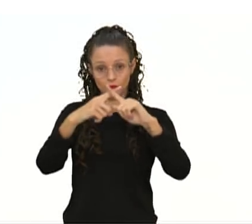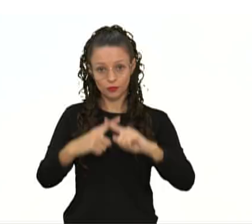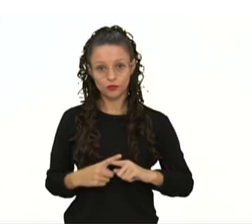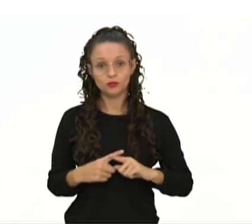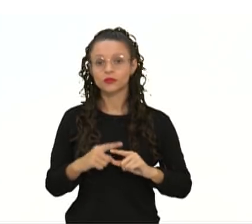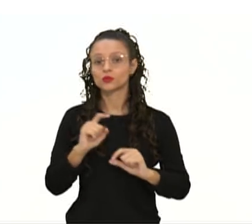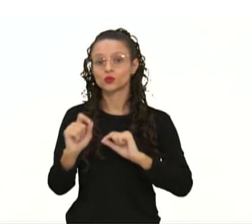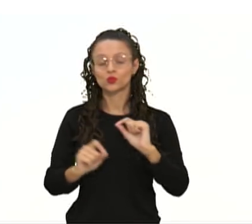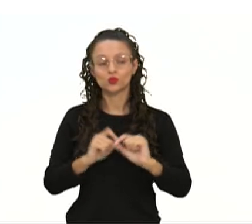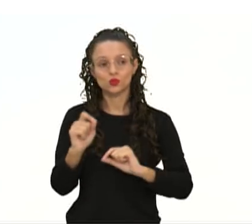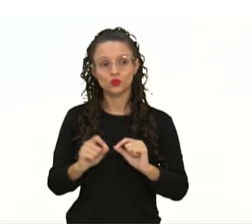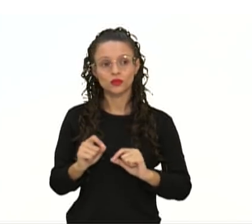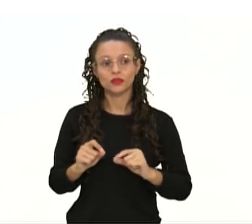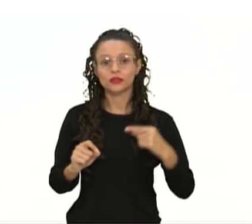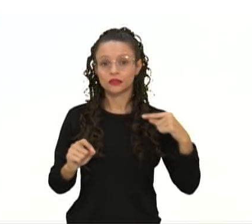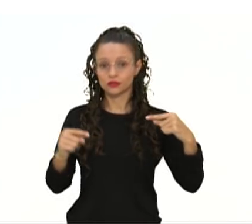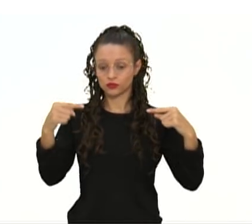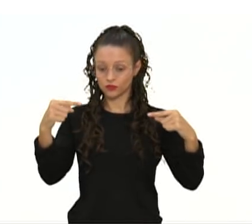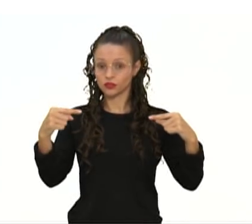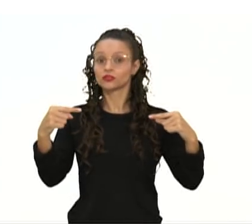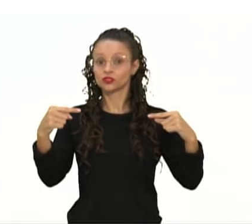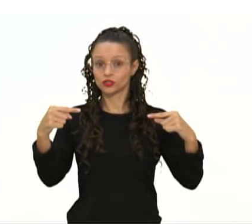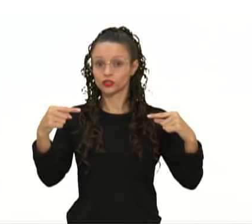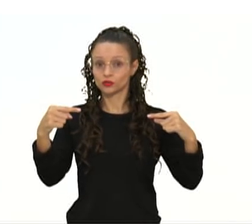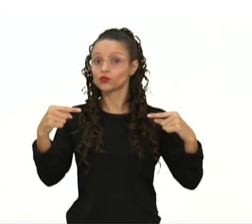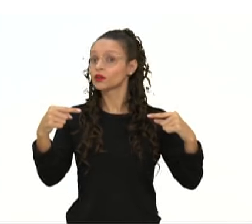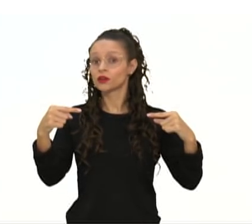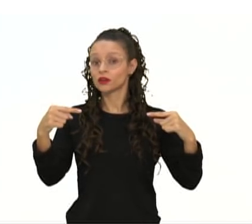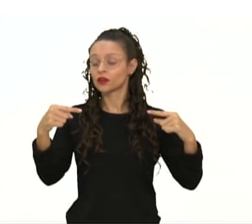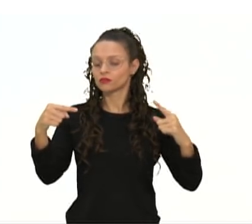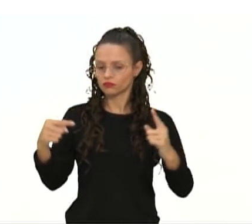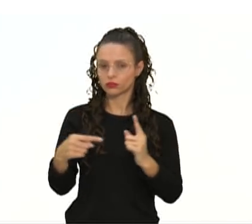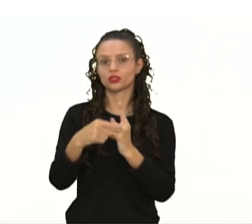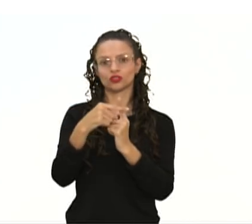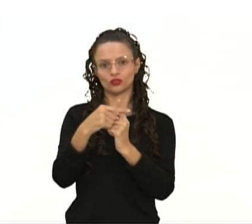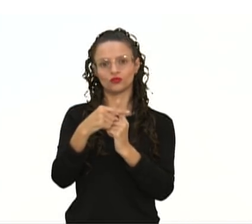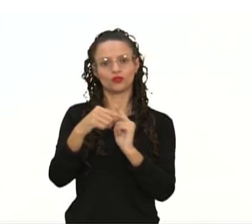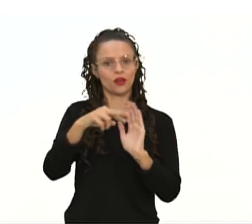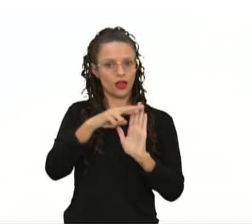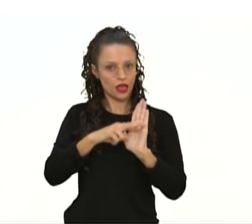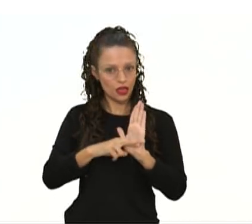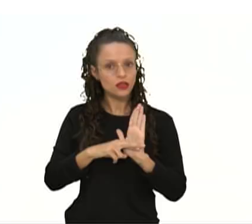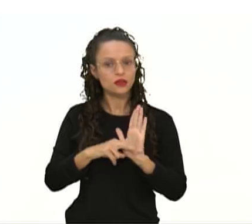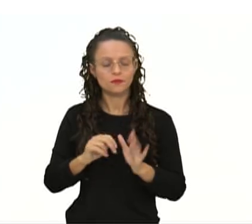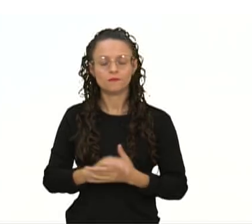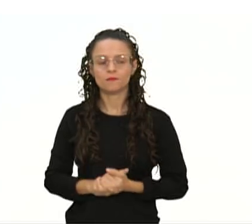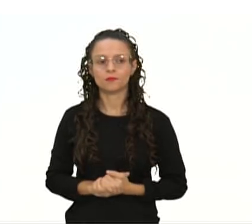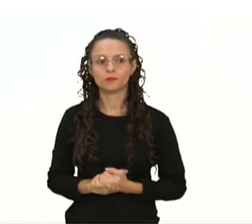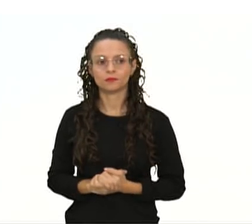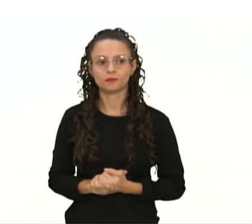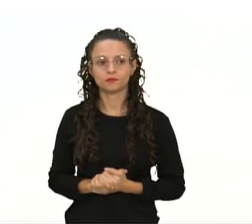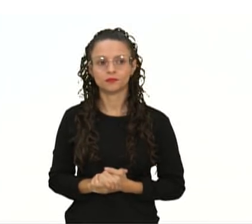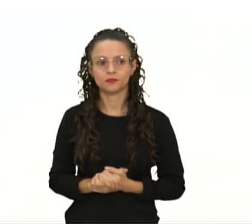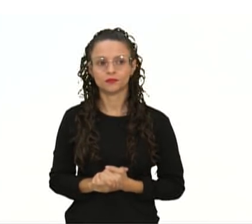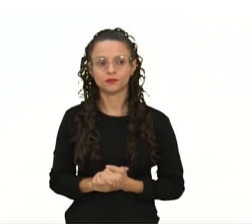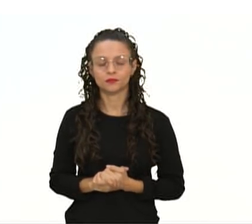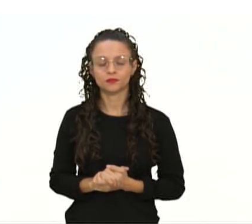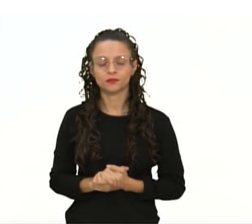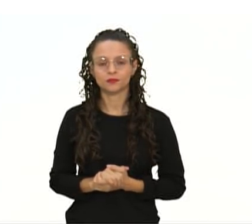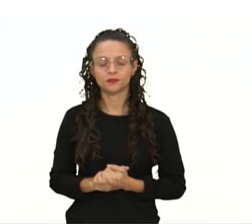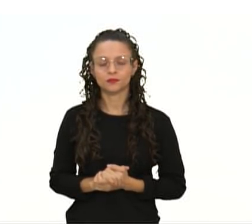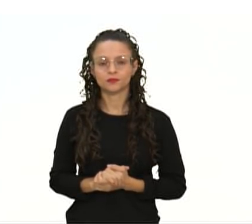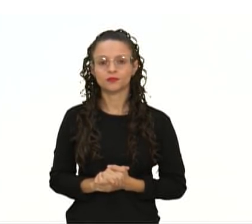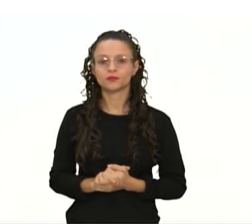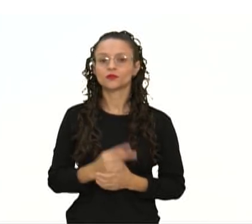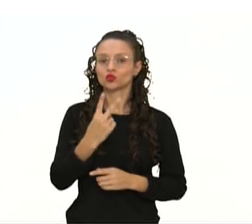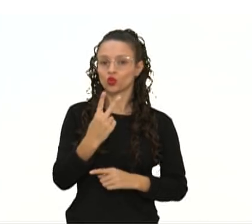eu tenho o quê? Aqui é negativo, negativo, a regra de sinal fica positivo. E 2 vezes meio, o 2 vai multiplicar